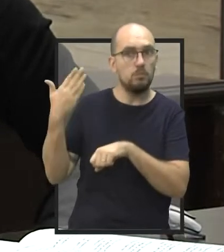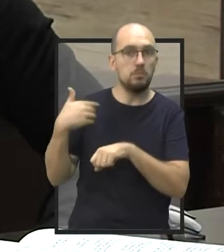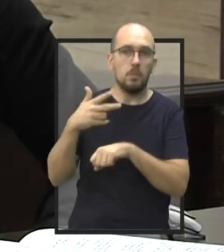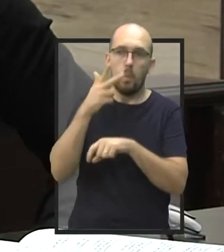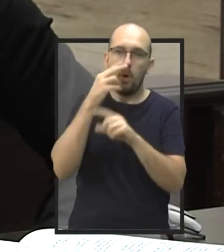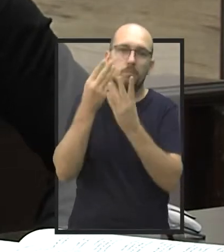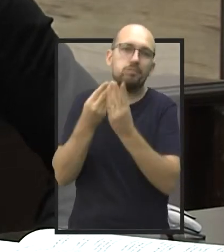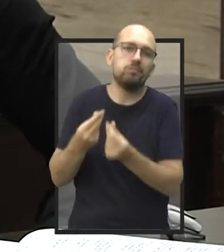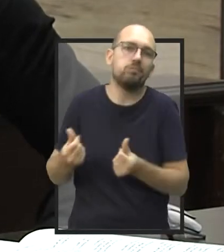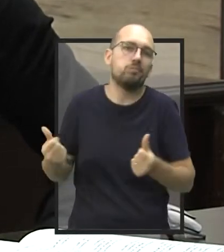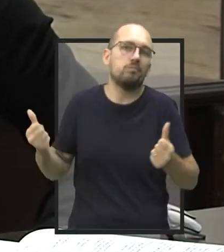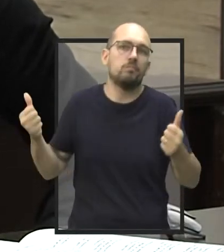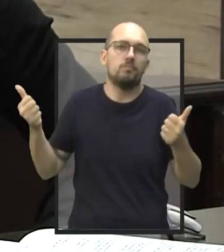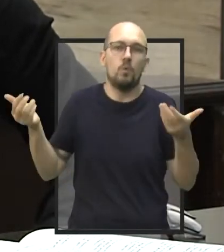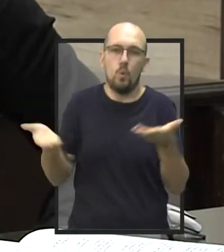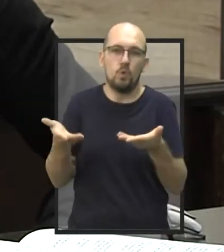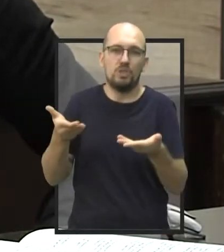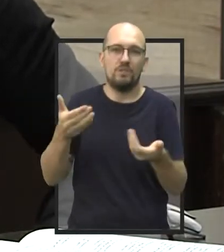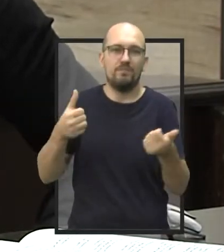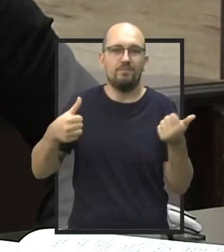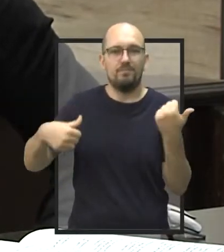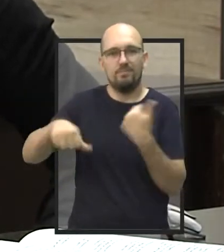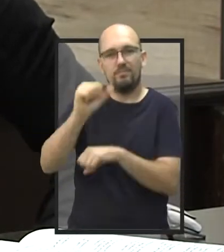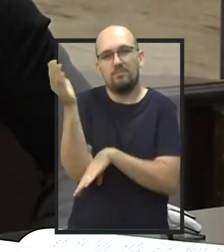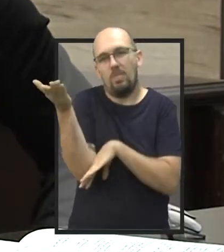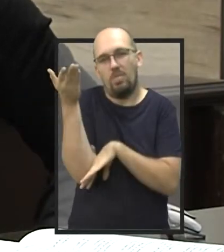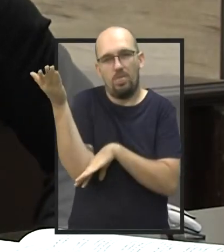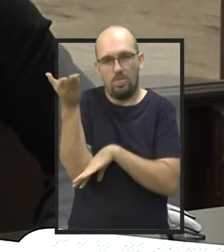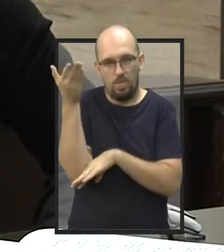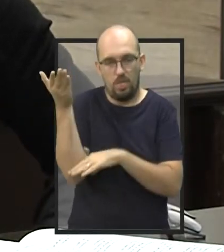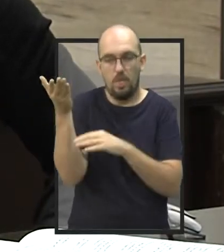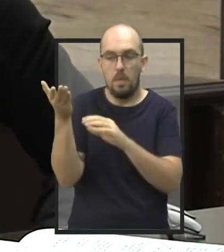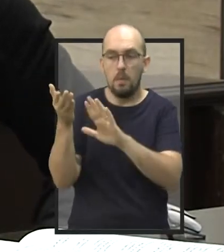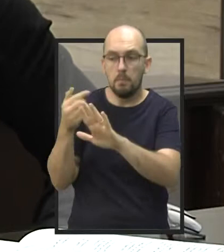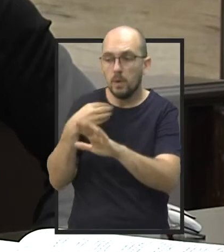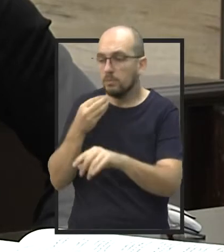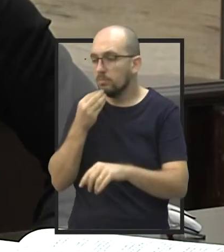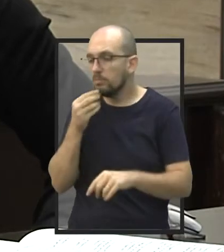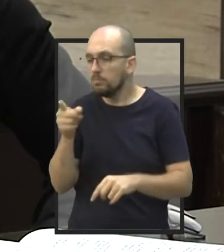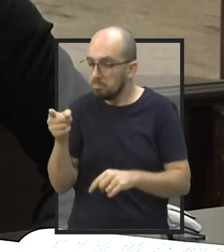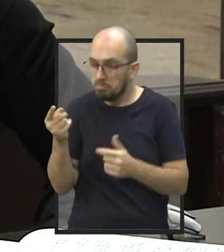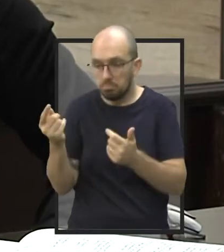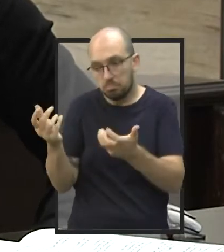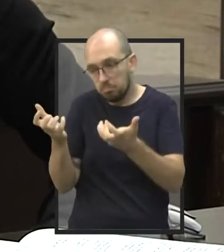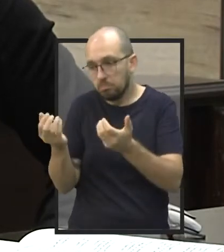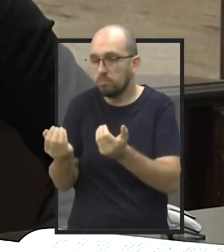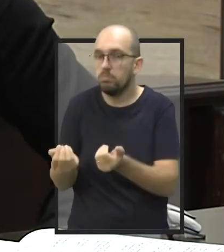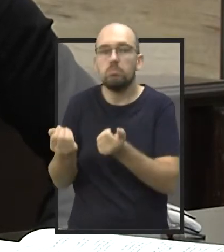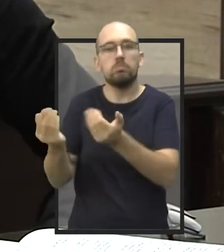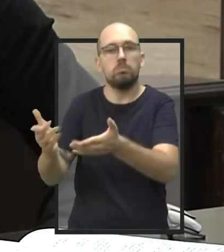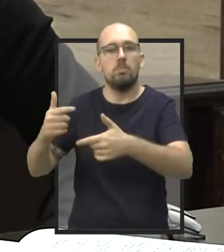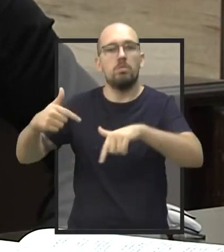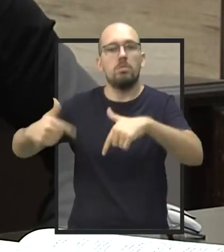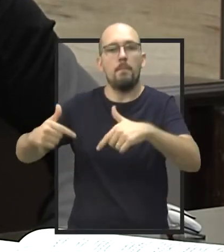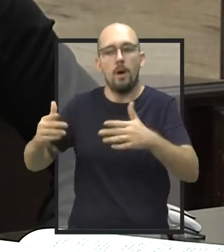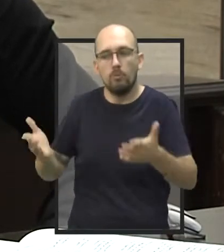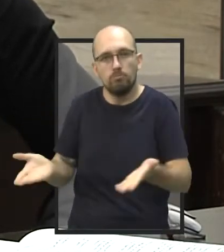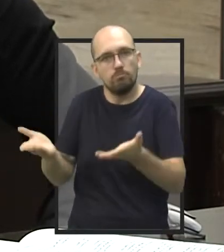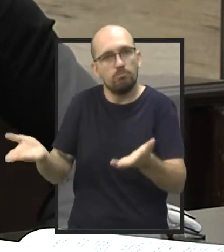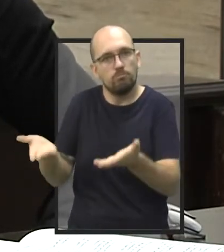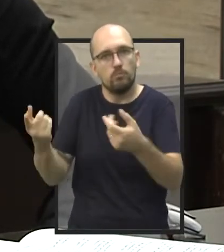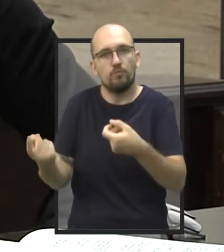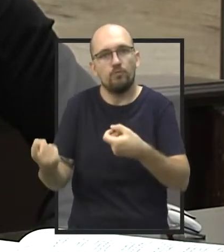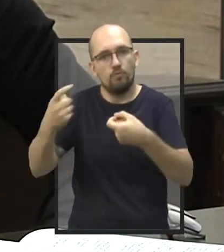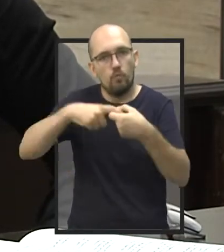alguma situação. E essa situação, essa sugestão, seria uma maneira de incentivá-lo, eles,